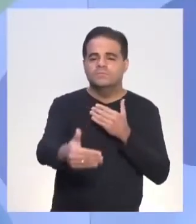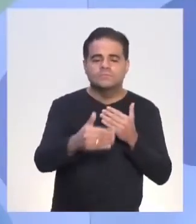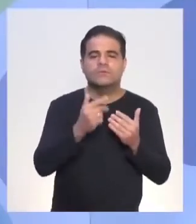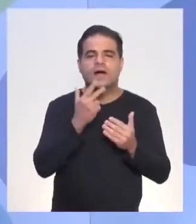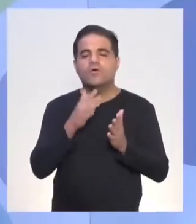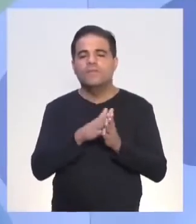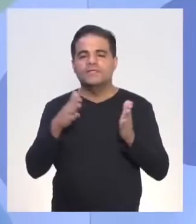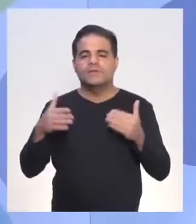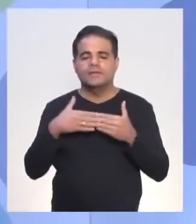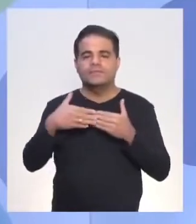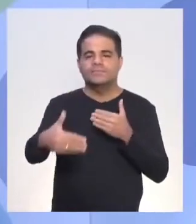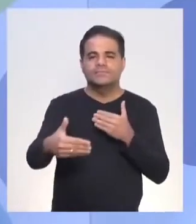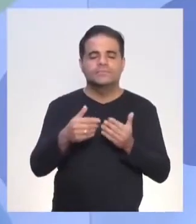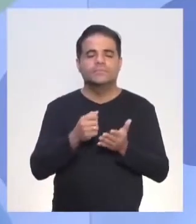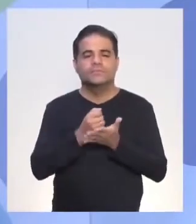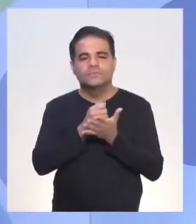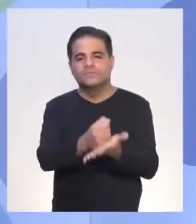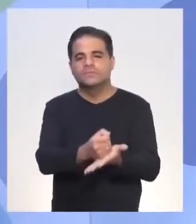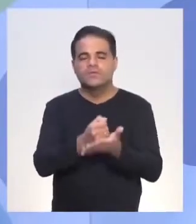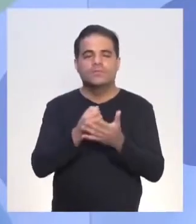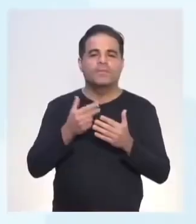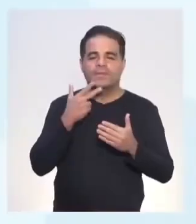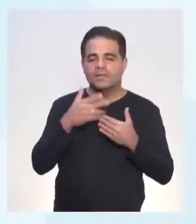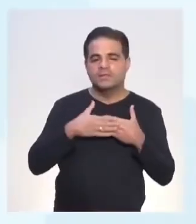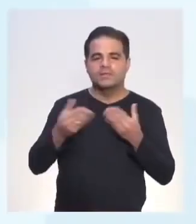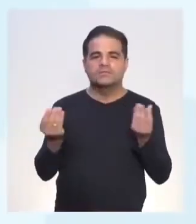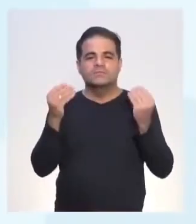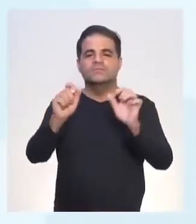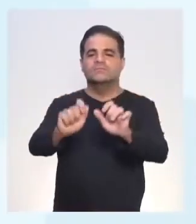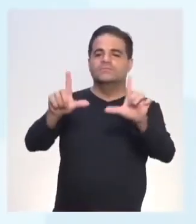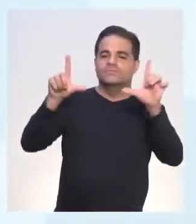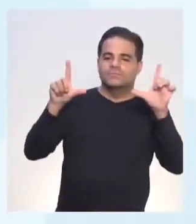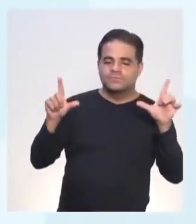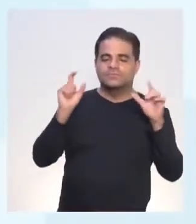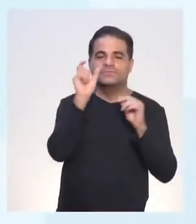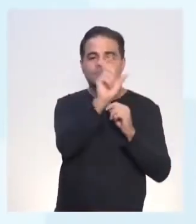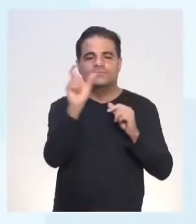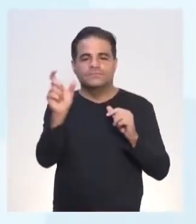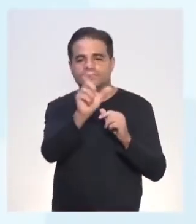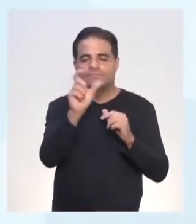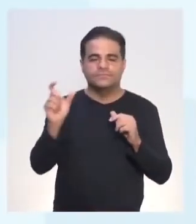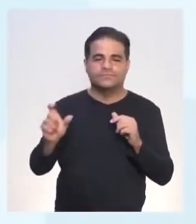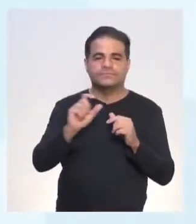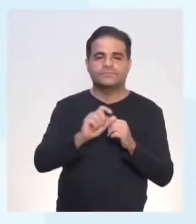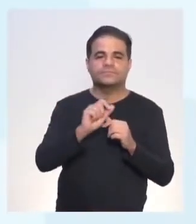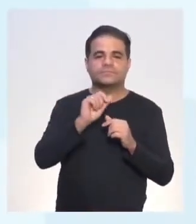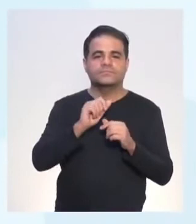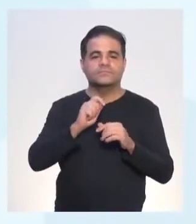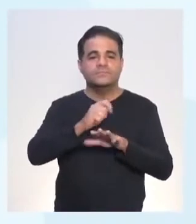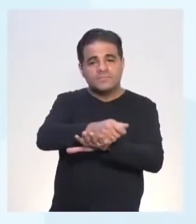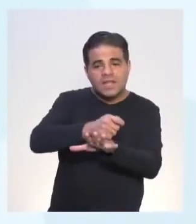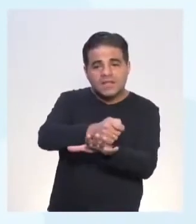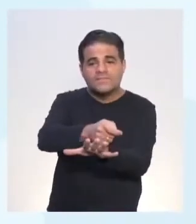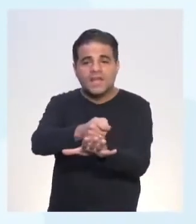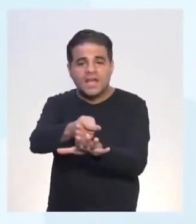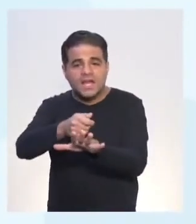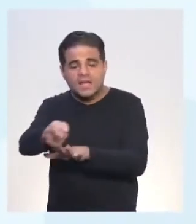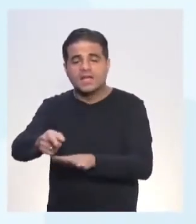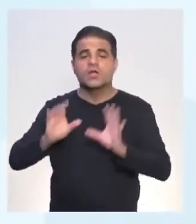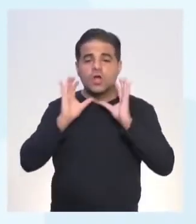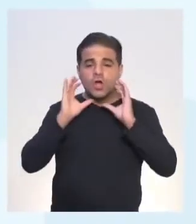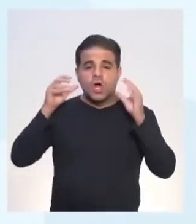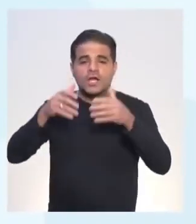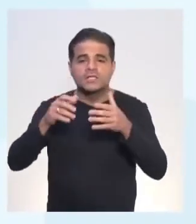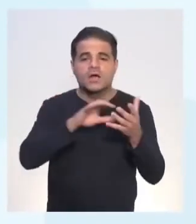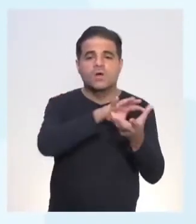news, que é uma desinformação. Então, eu vou pedir para pôr na tela de novo, que a gente vai verificar as palavras. Olha lá. Infodemia, fake news,